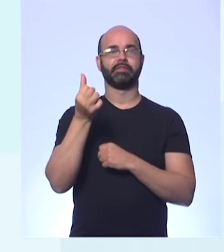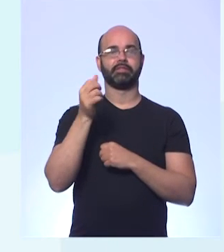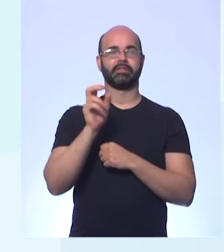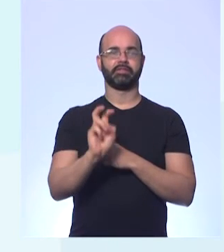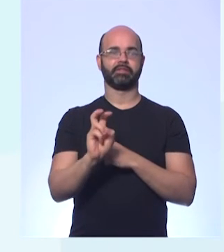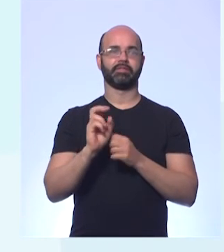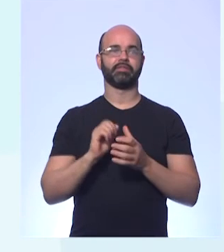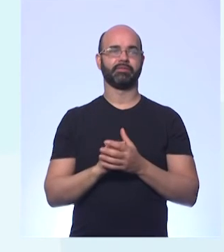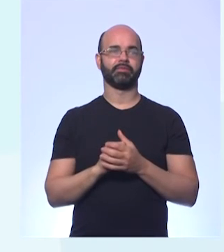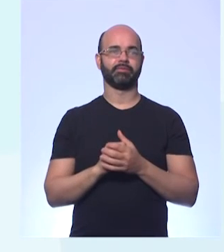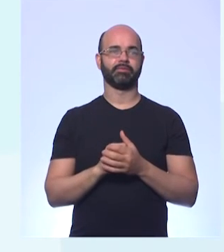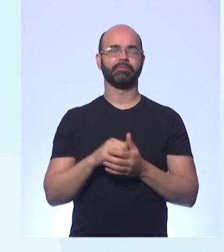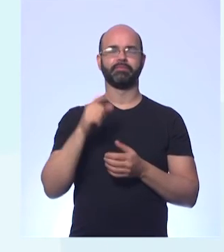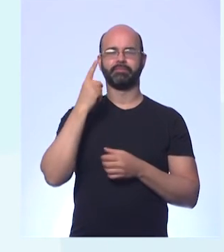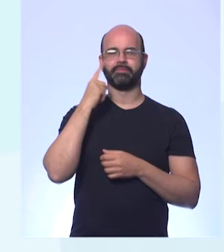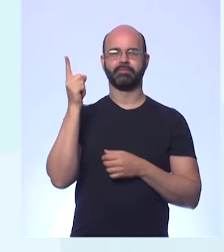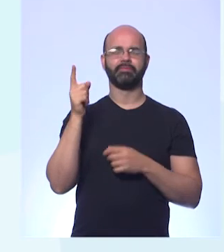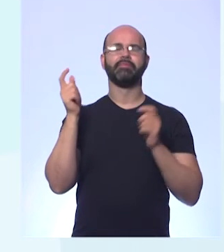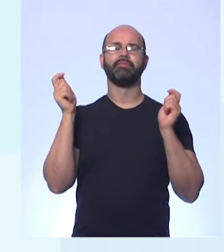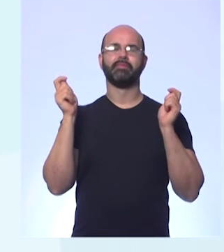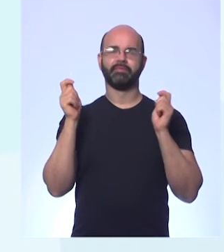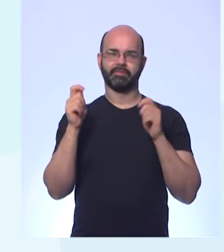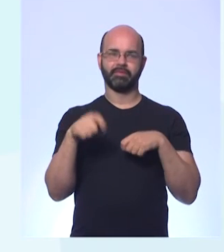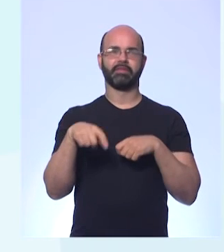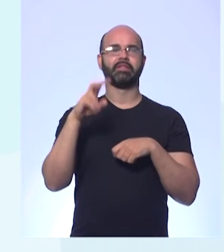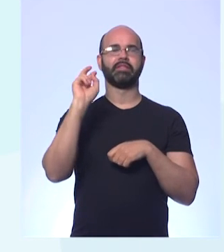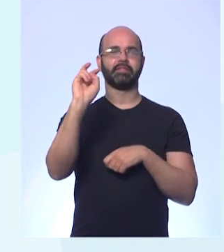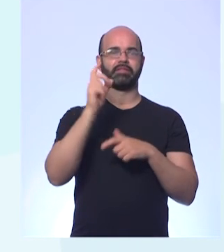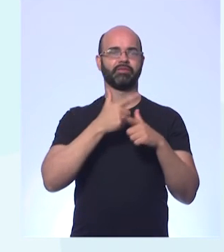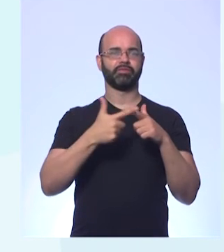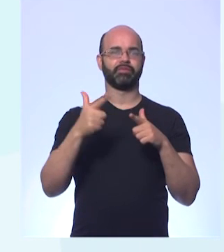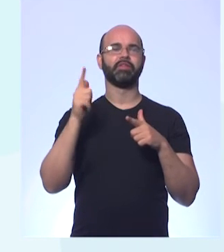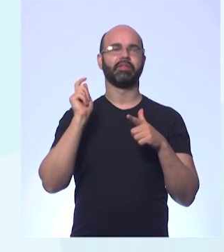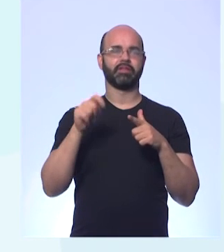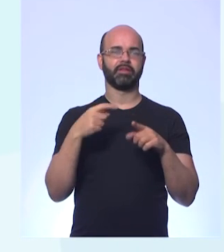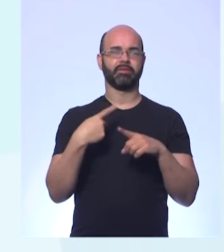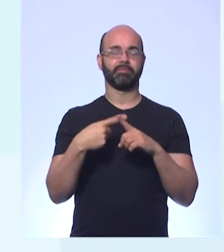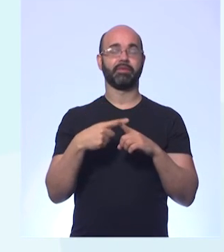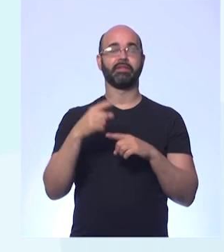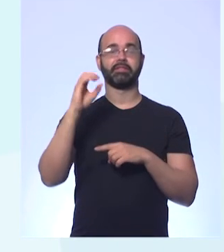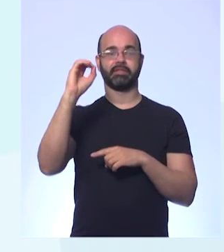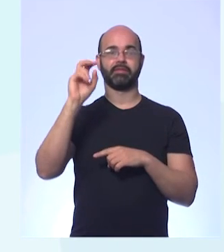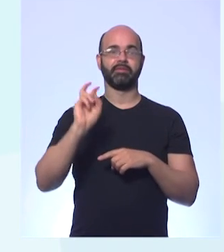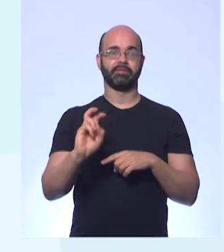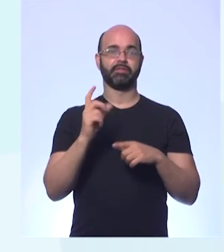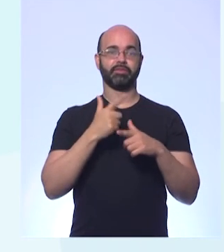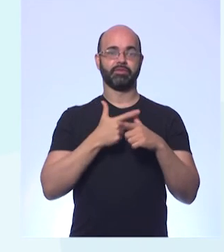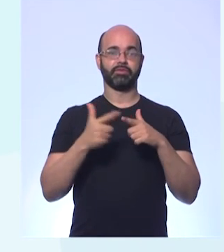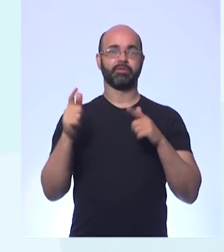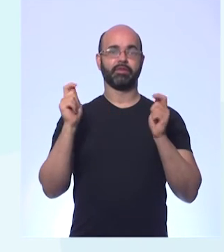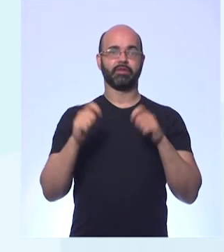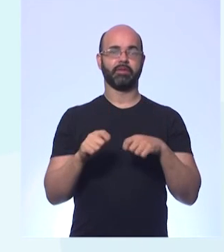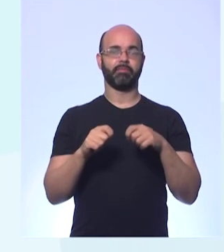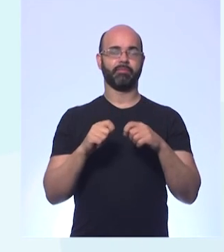65. Repare que ainda é divisível por 5. Todo número que termina com 0 e 5 está na tabuada do 5. Então,